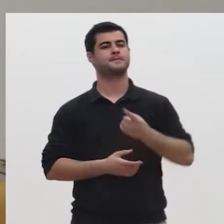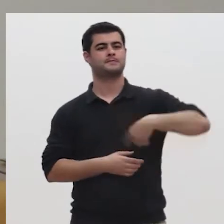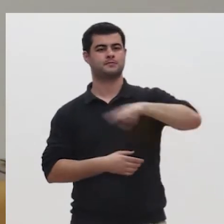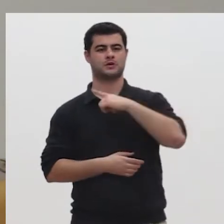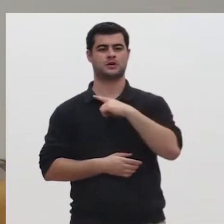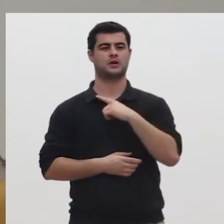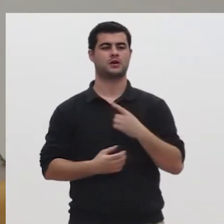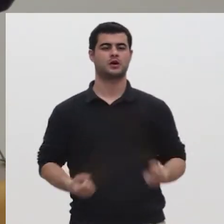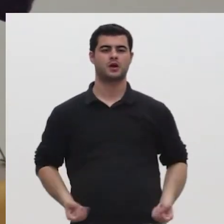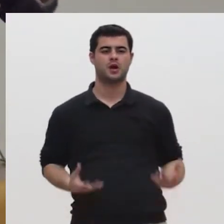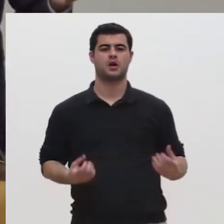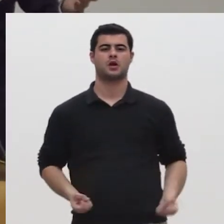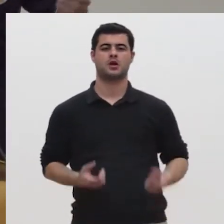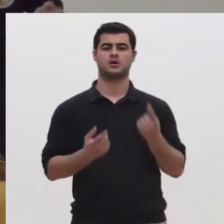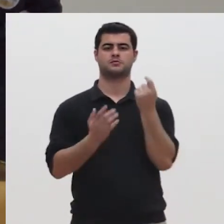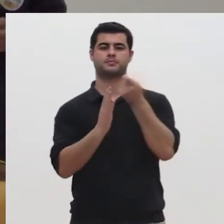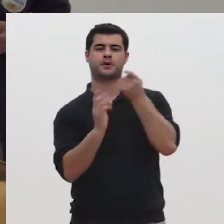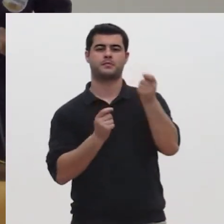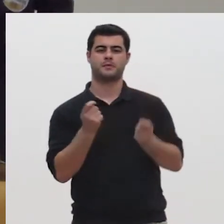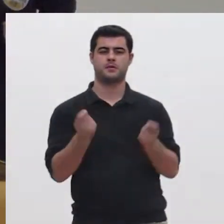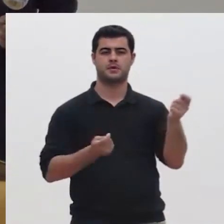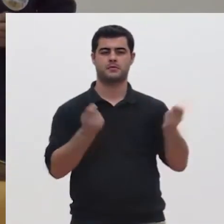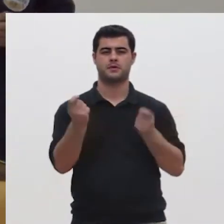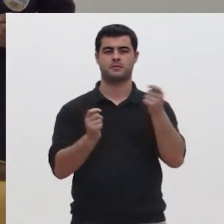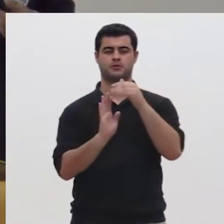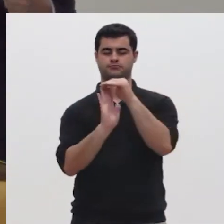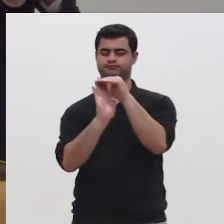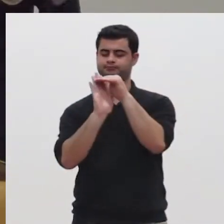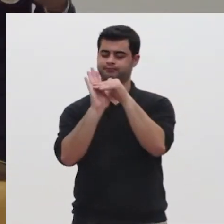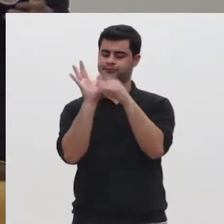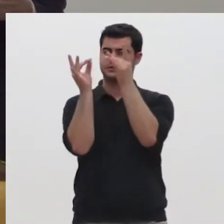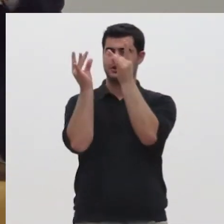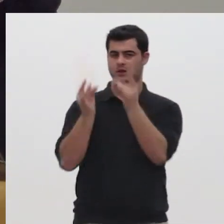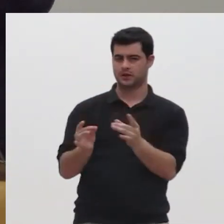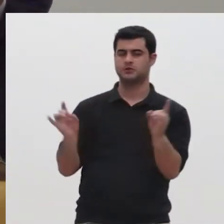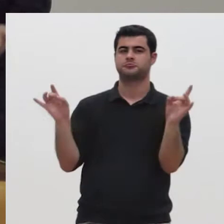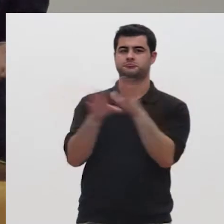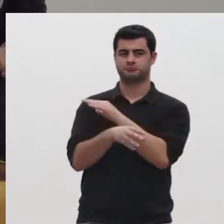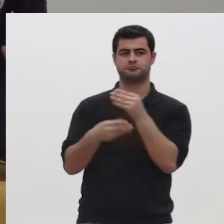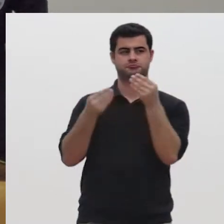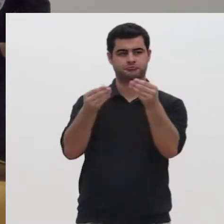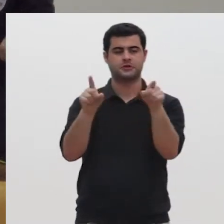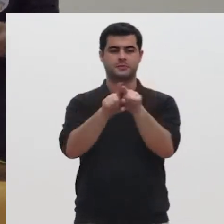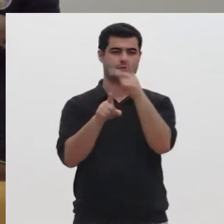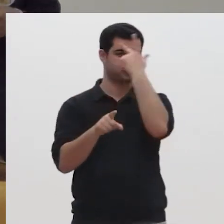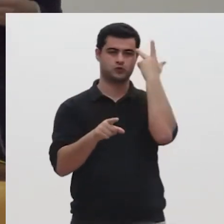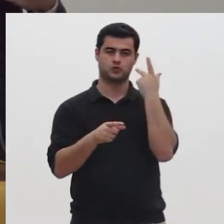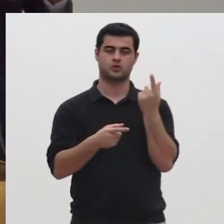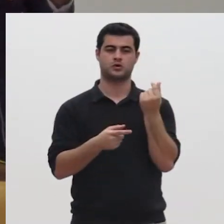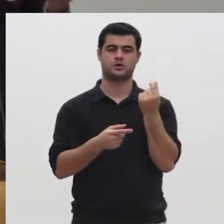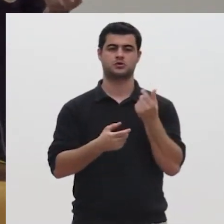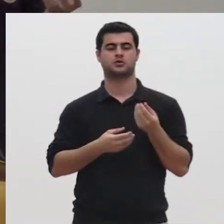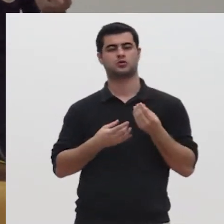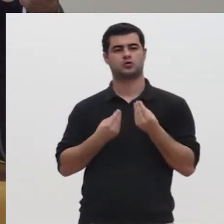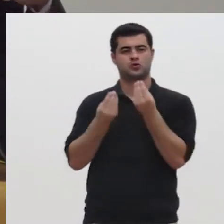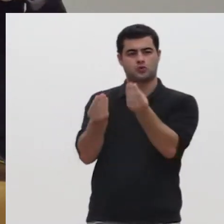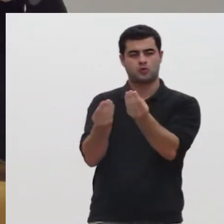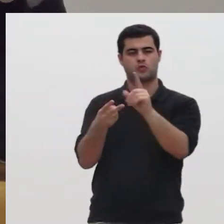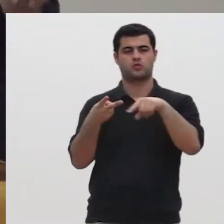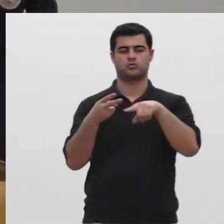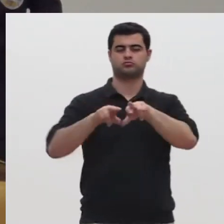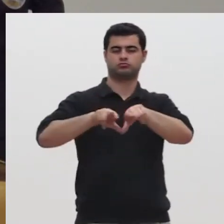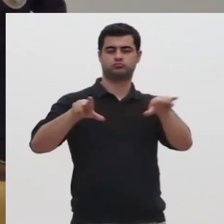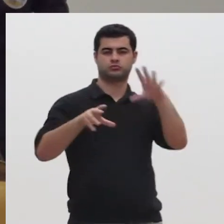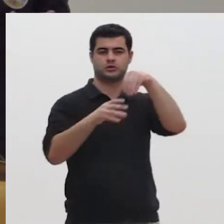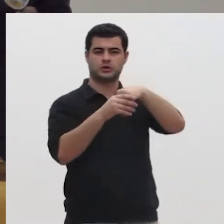de campanha. Já temos quase uma centena de doadores, contribuidores com a campanha. É uma primeira vez também que a gente